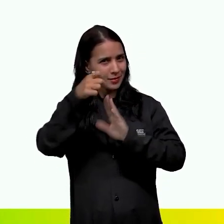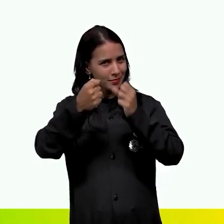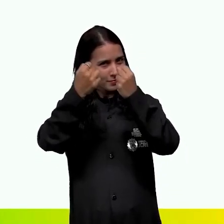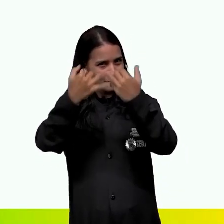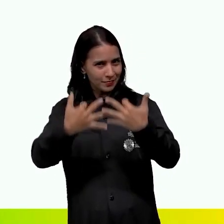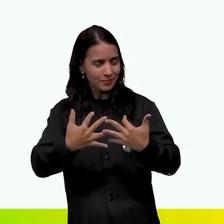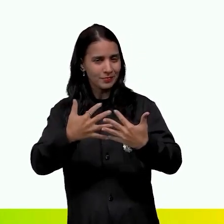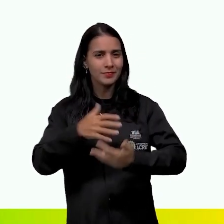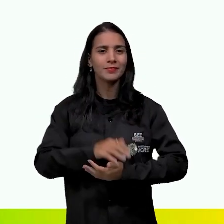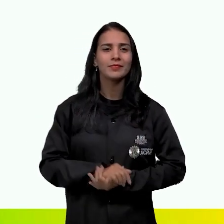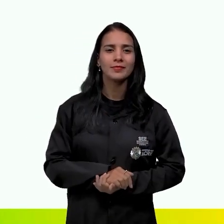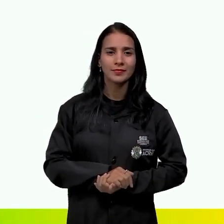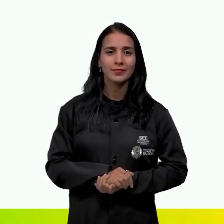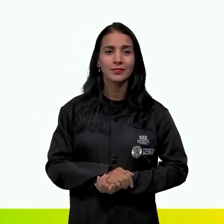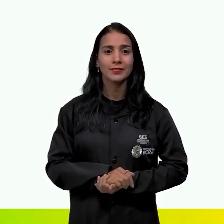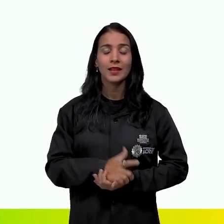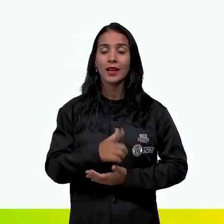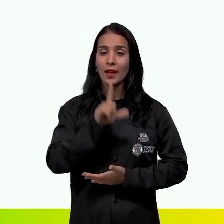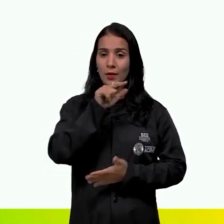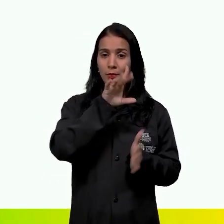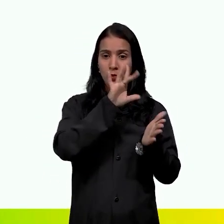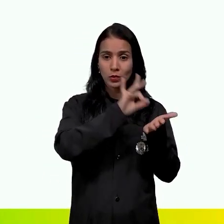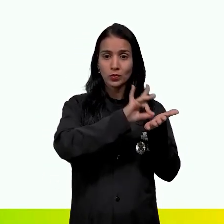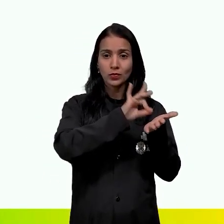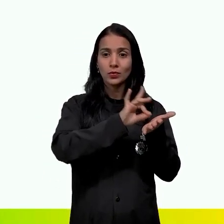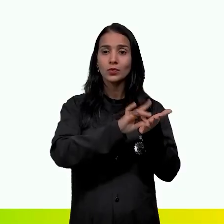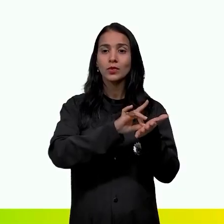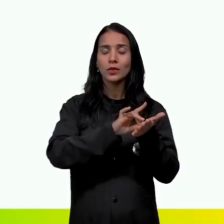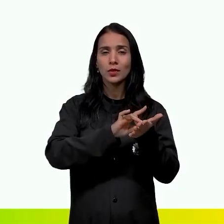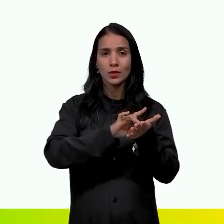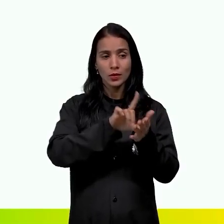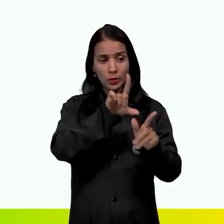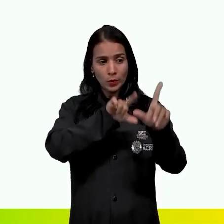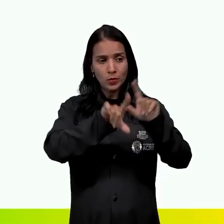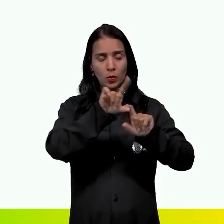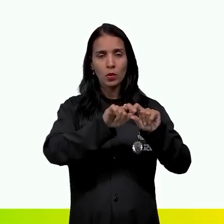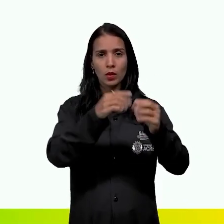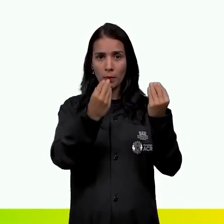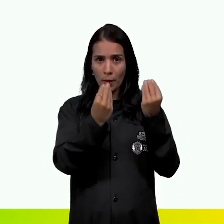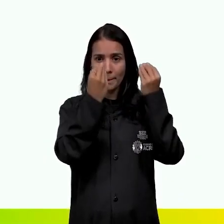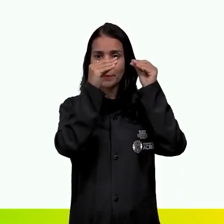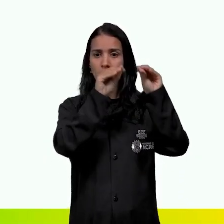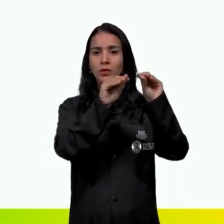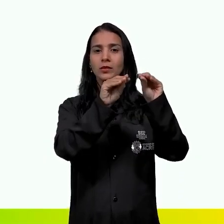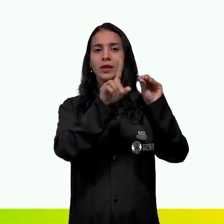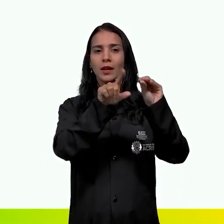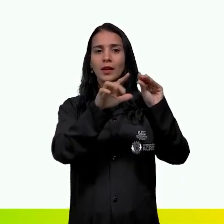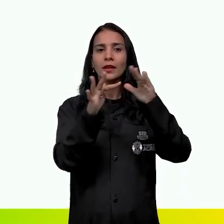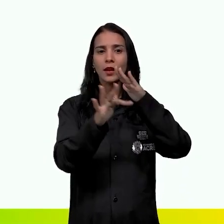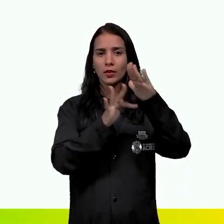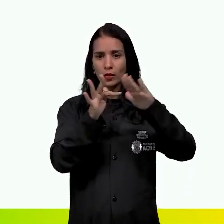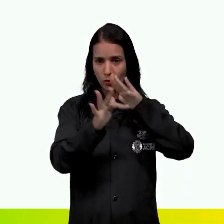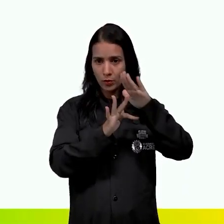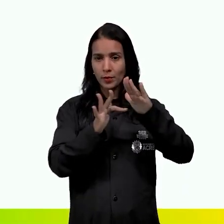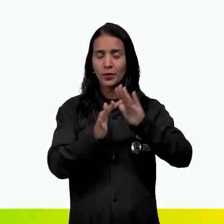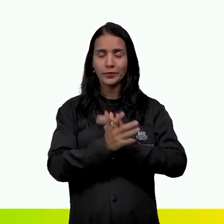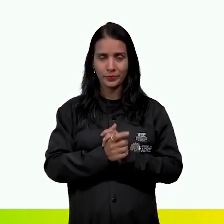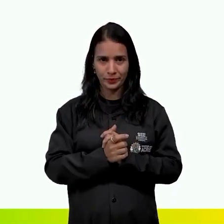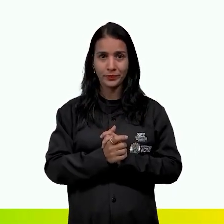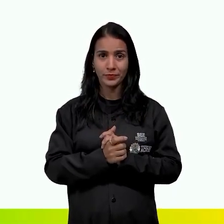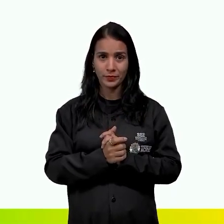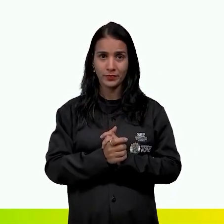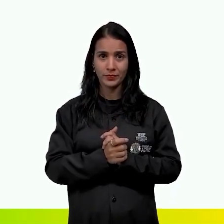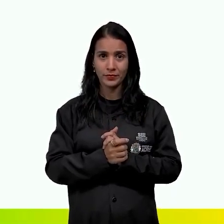Então aqui eu tenho uma definição que eu fiz questão de destacar que ela é uma definição informal. Nós já fizemos